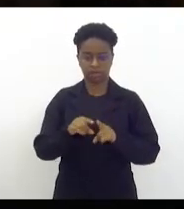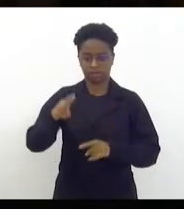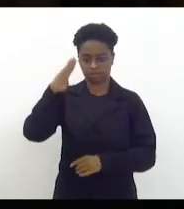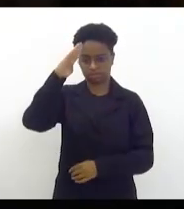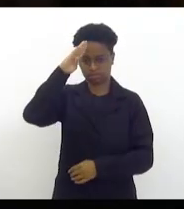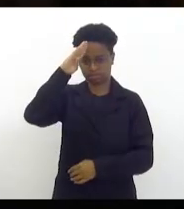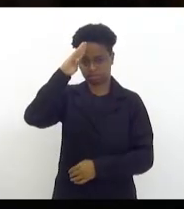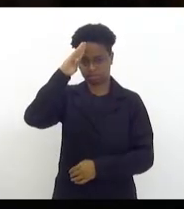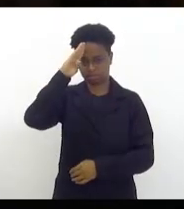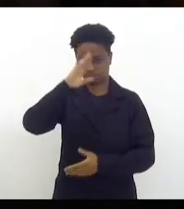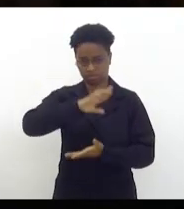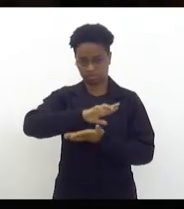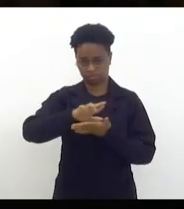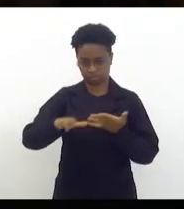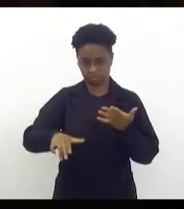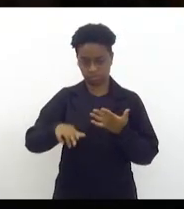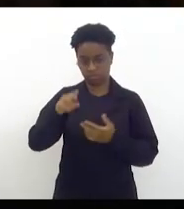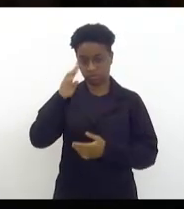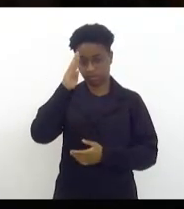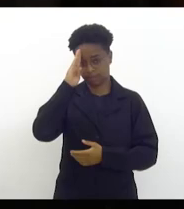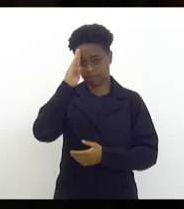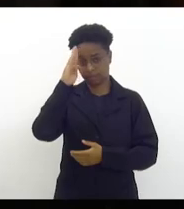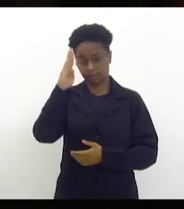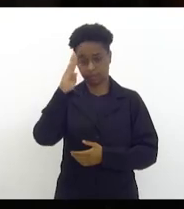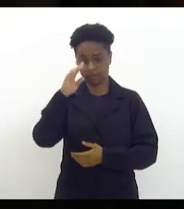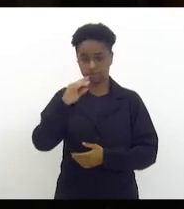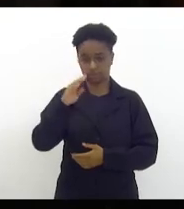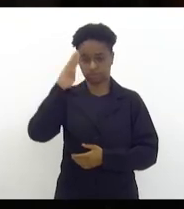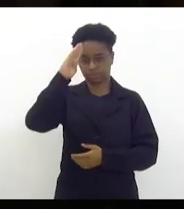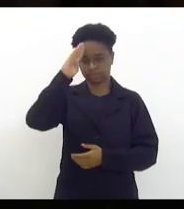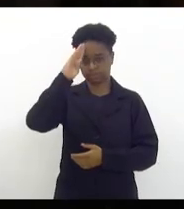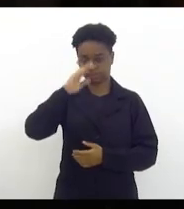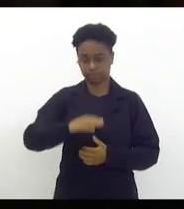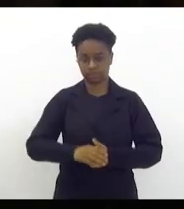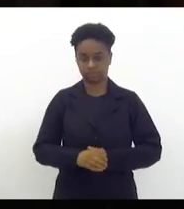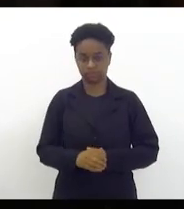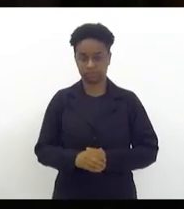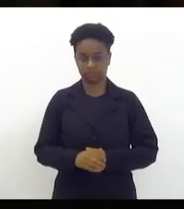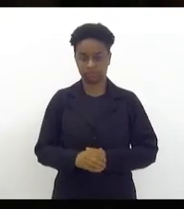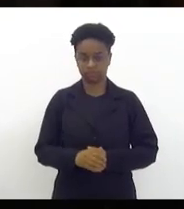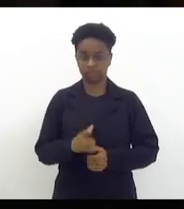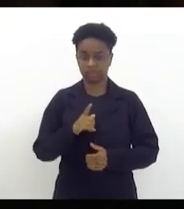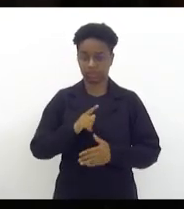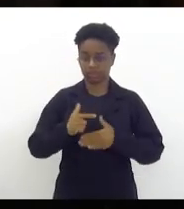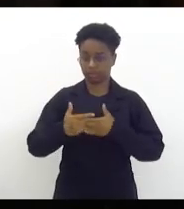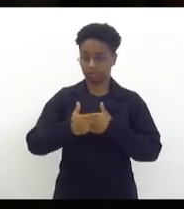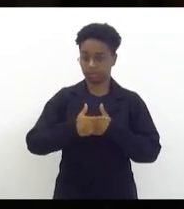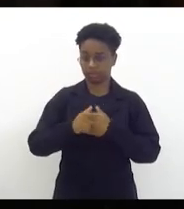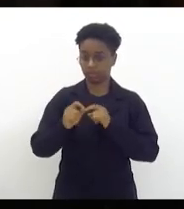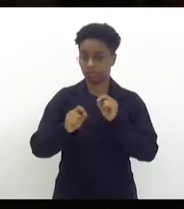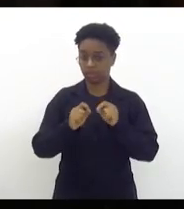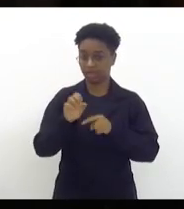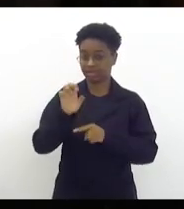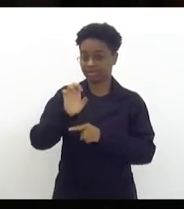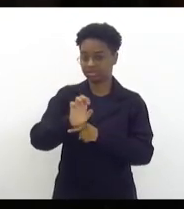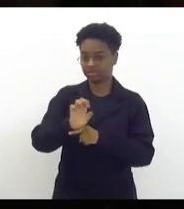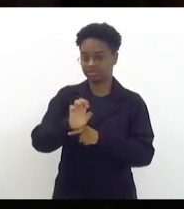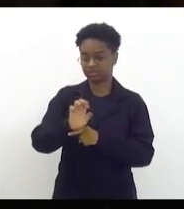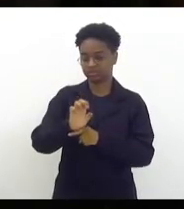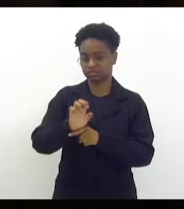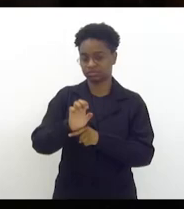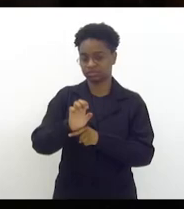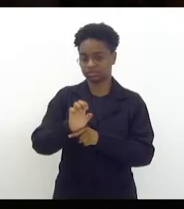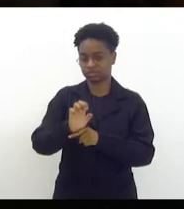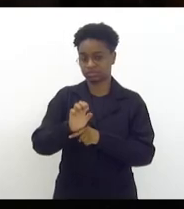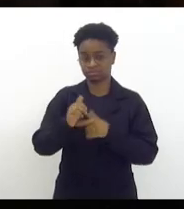Armadas, principalmente as Forças Armadas, elas exercem função de Estado.